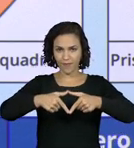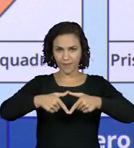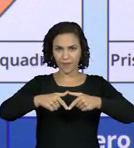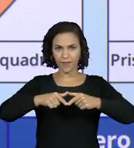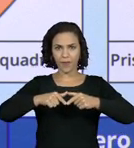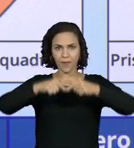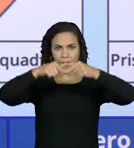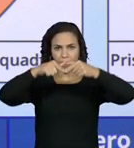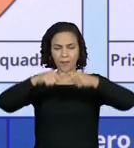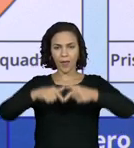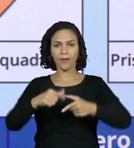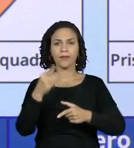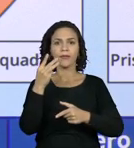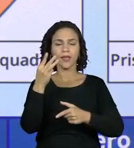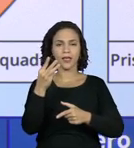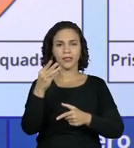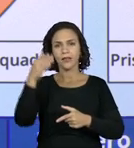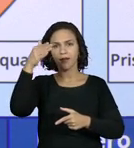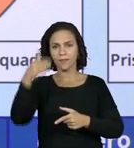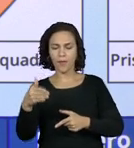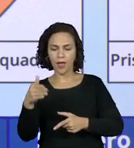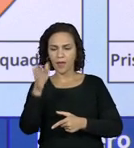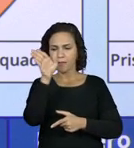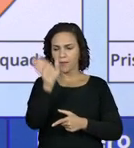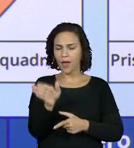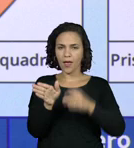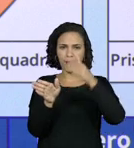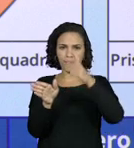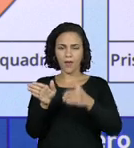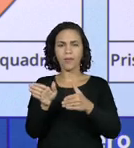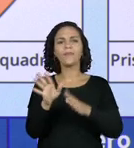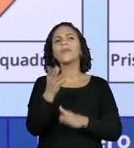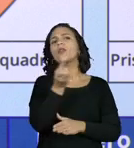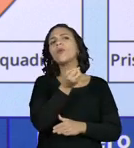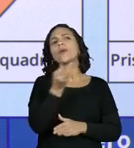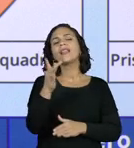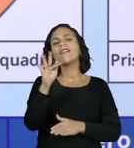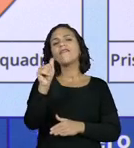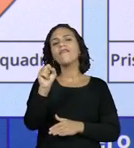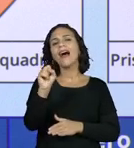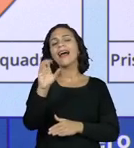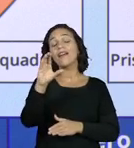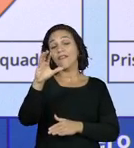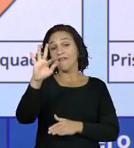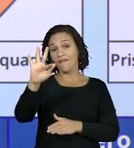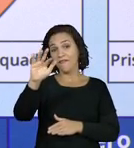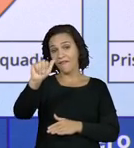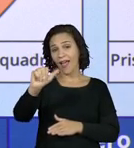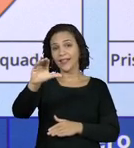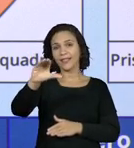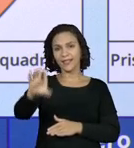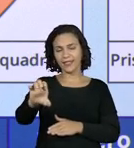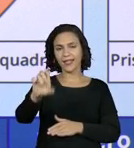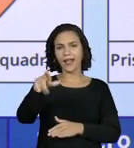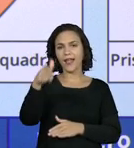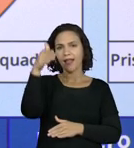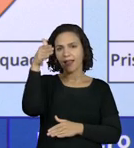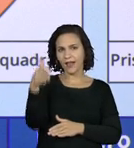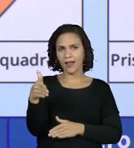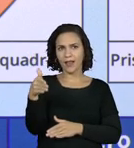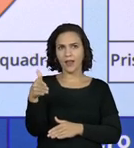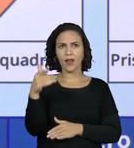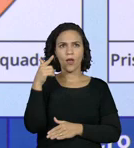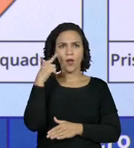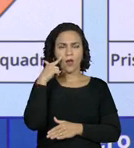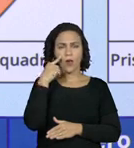3. Agora, turma, quantas faces ele tem? Vamos contar? Faces são os lados. Eu tenho